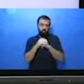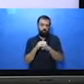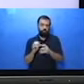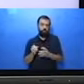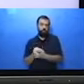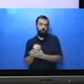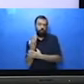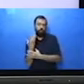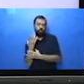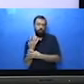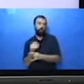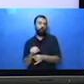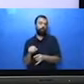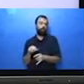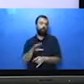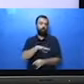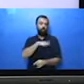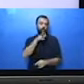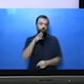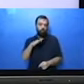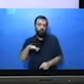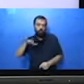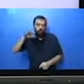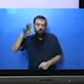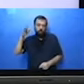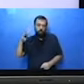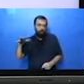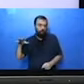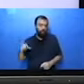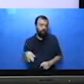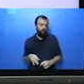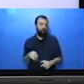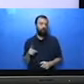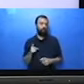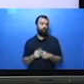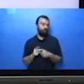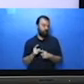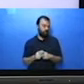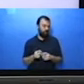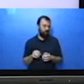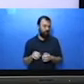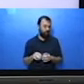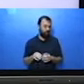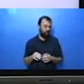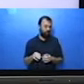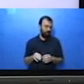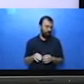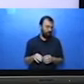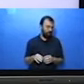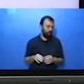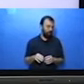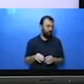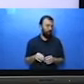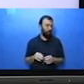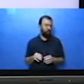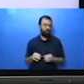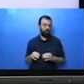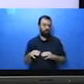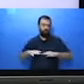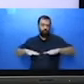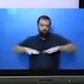montanhosas ou as cordilheiras. Então, querendo ou não, é um enrugamento